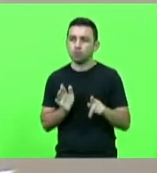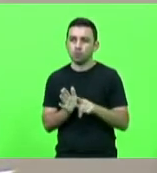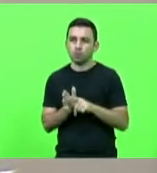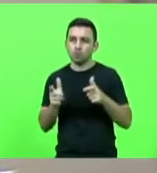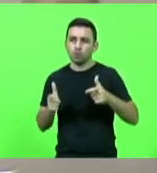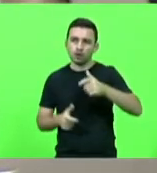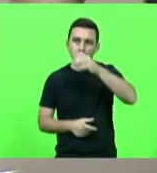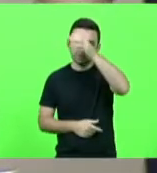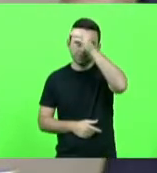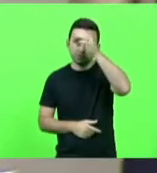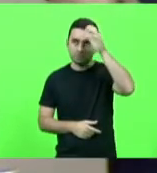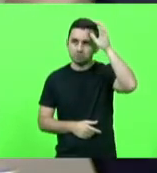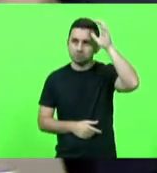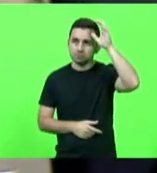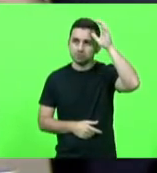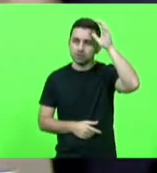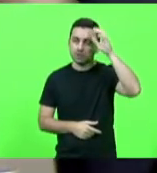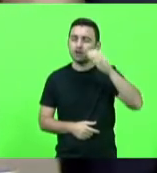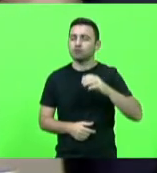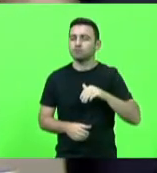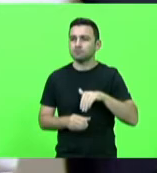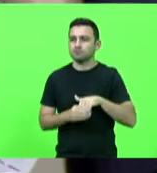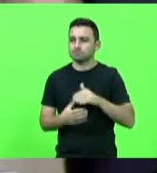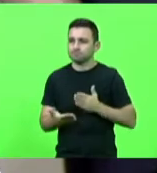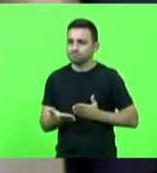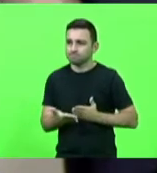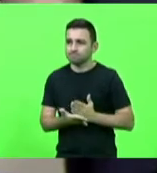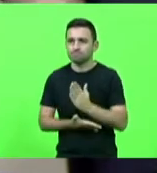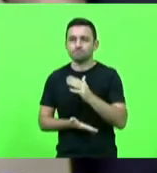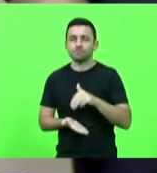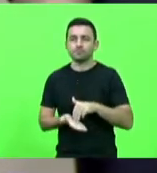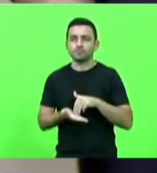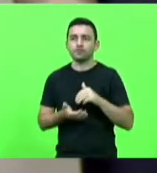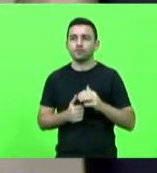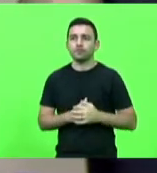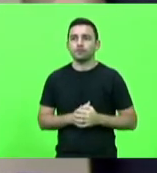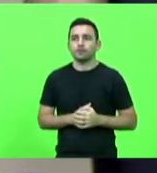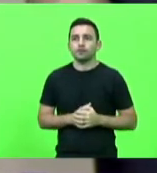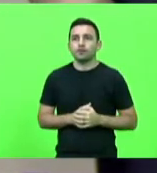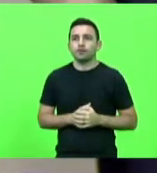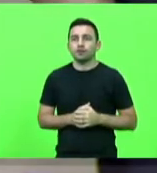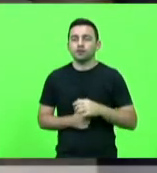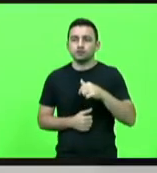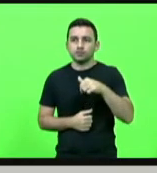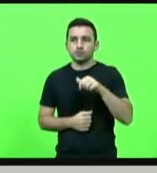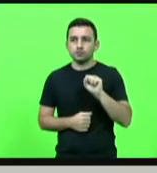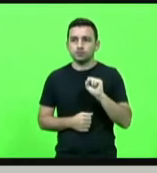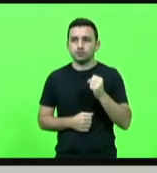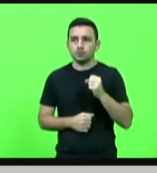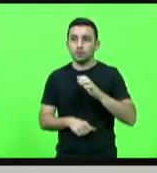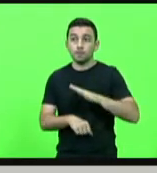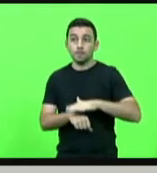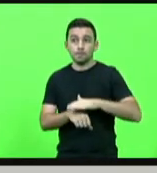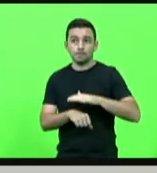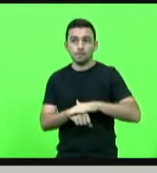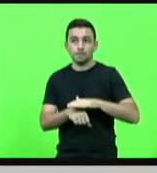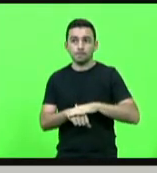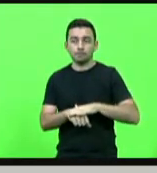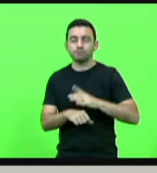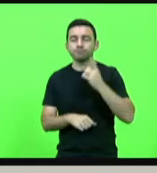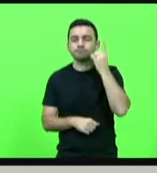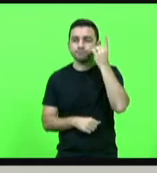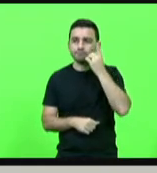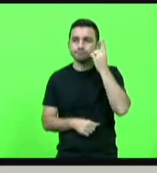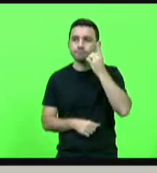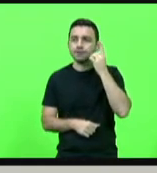quem queira discutir, em votação, aprovada a moção número 77. Moção 78, autor deputada Ana